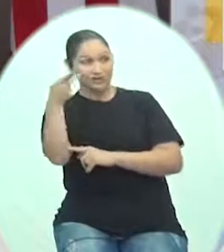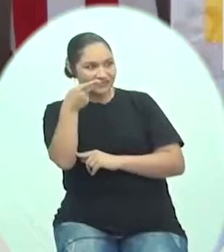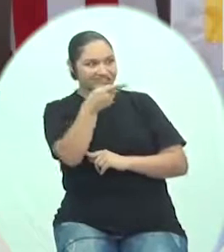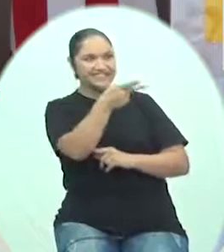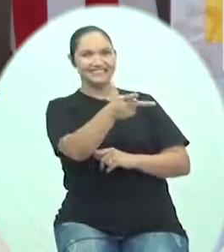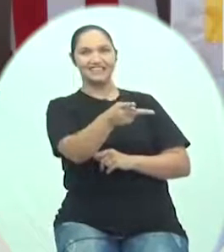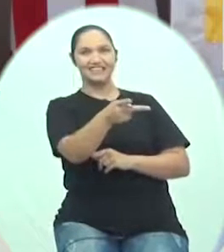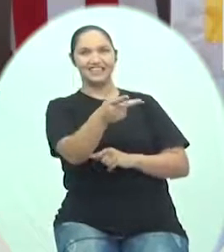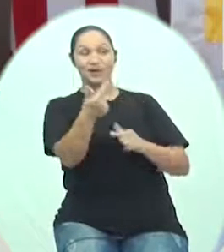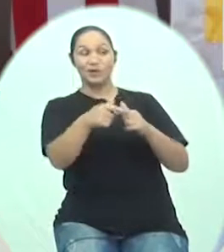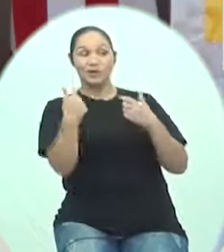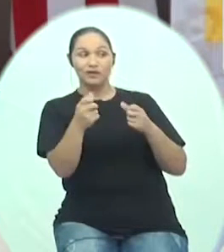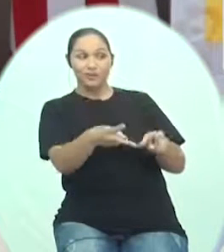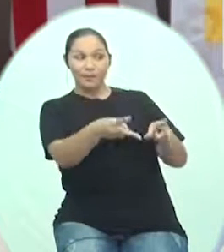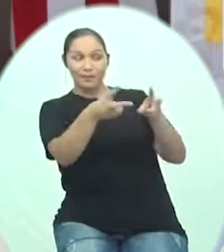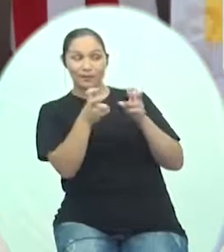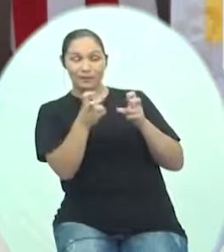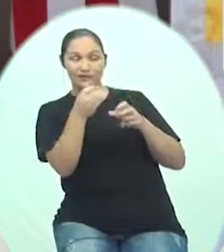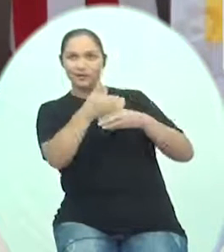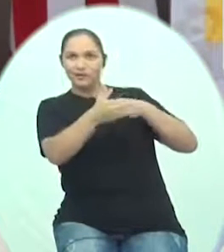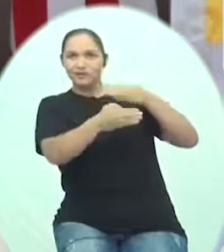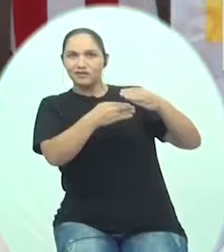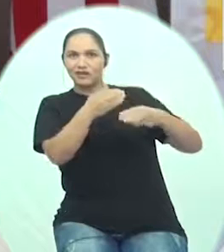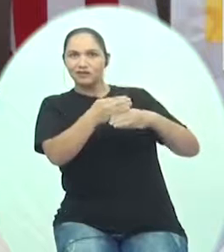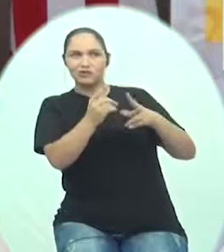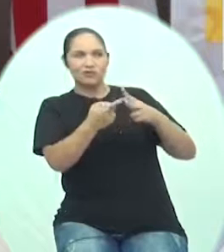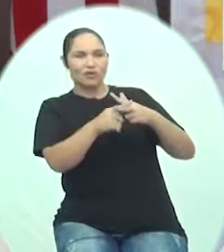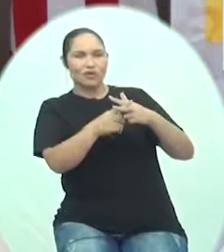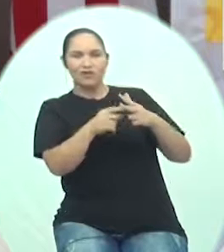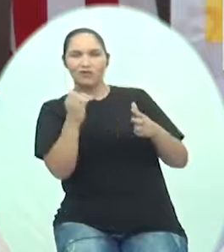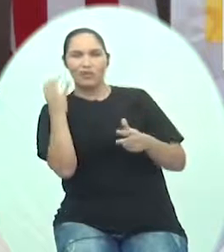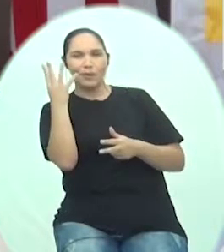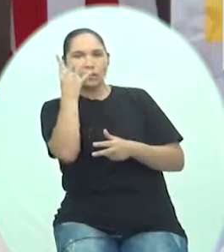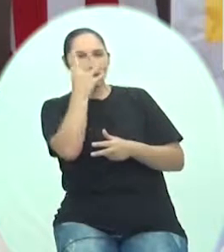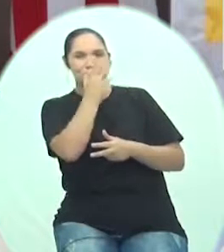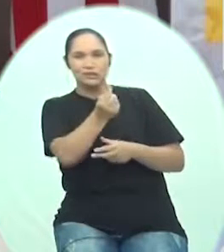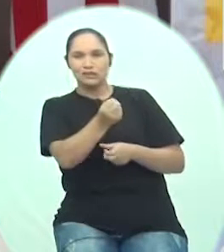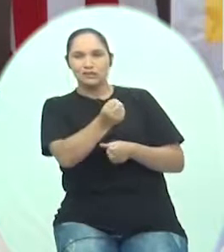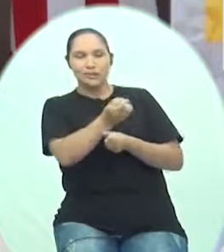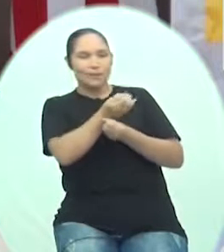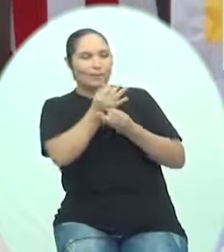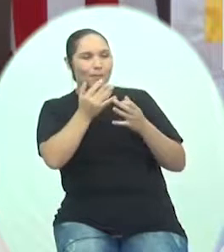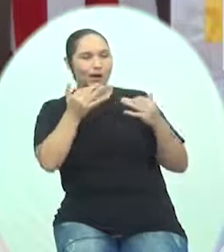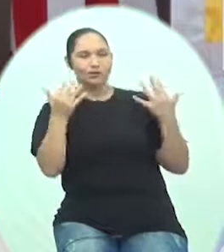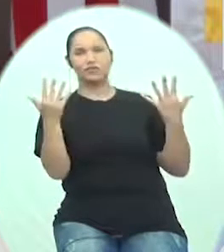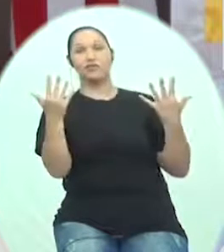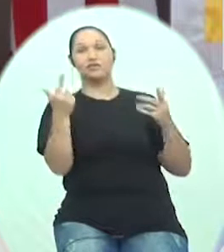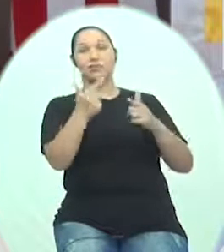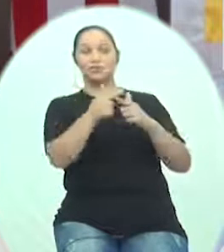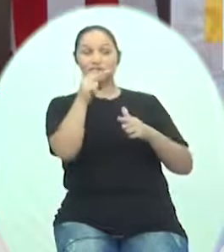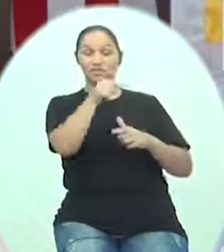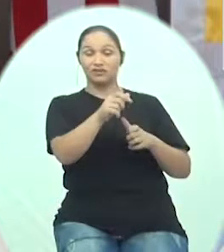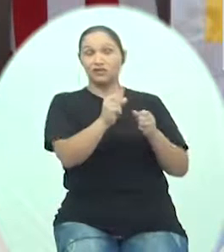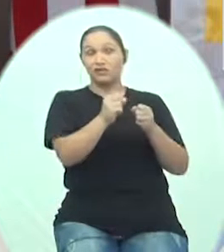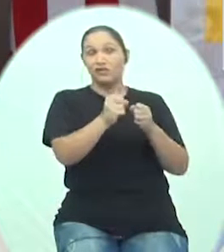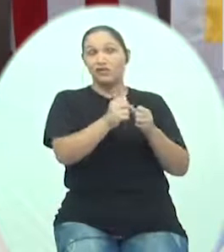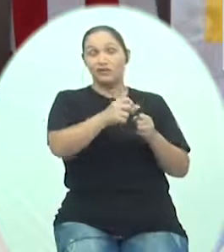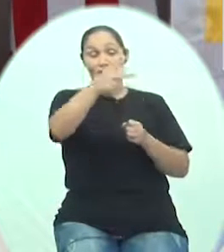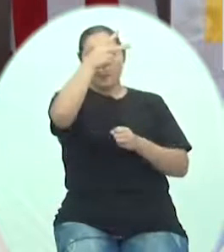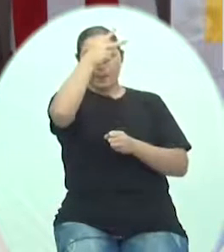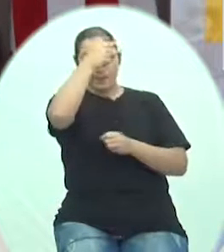fantástica do governo do prefeito salvaro e toda a sua equipe porque vai desafogar aqui